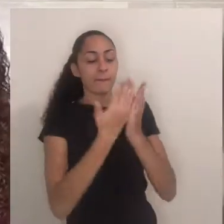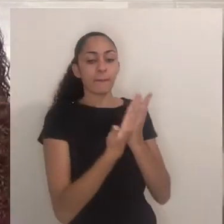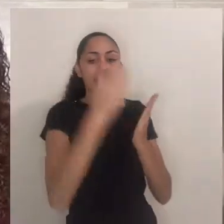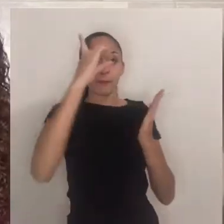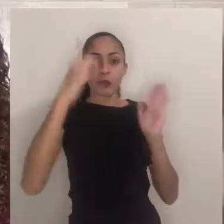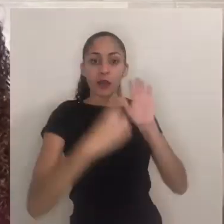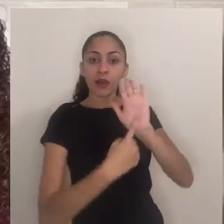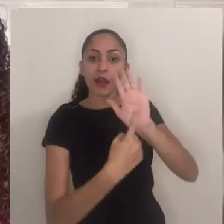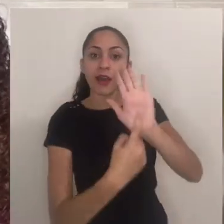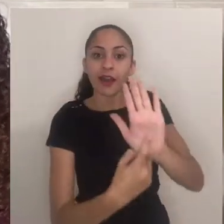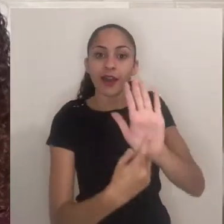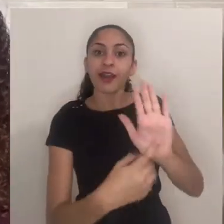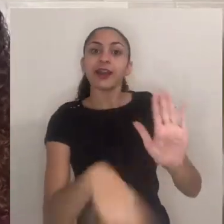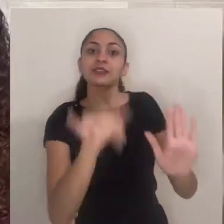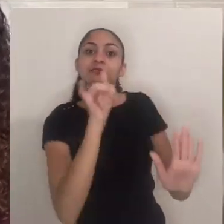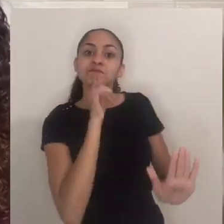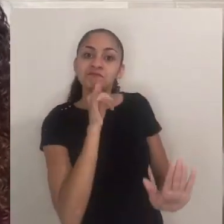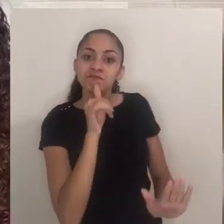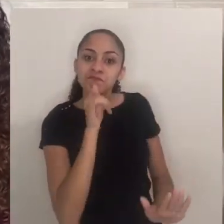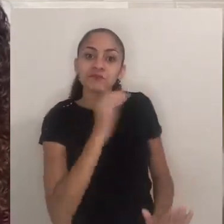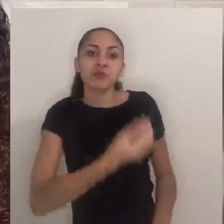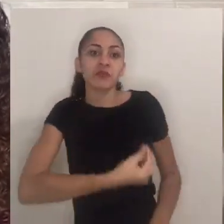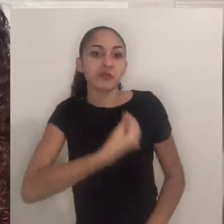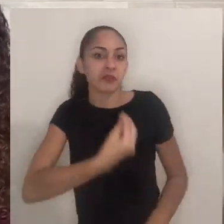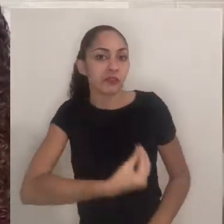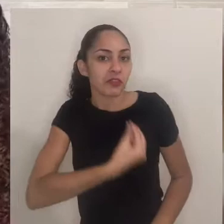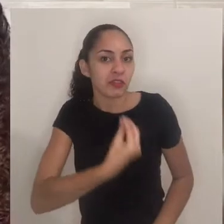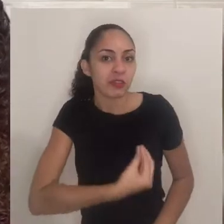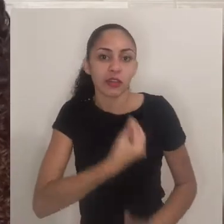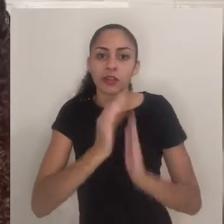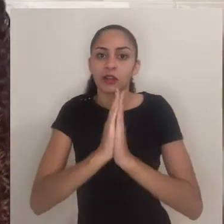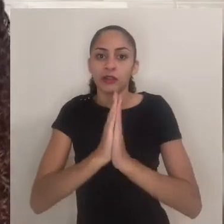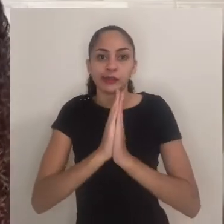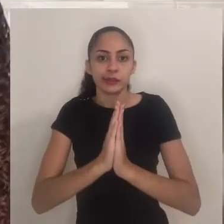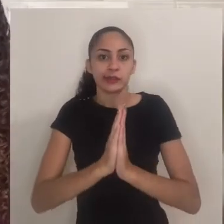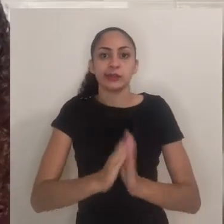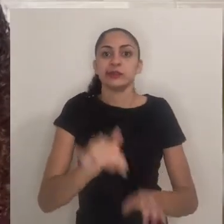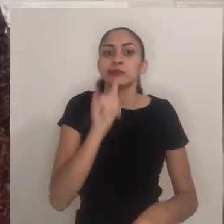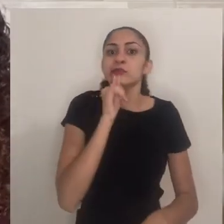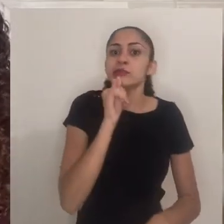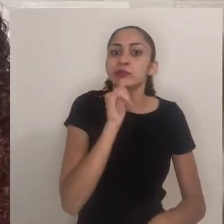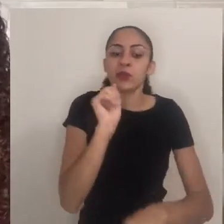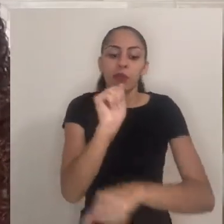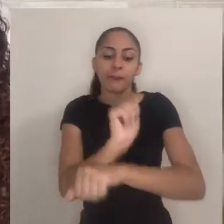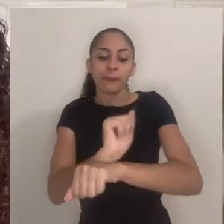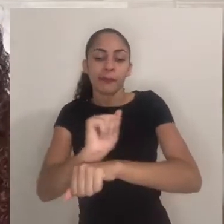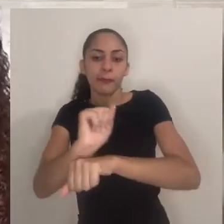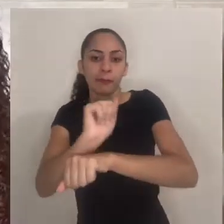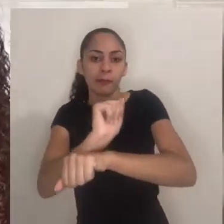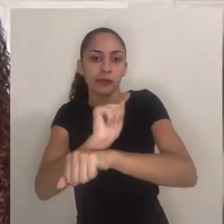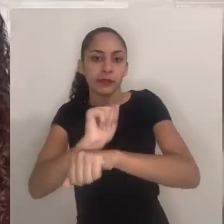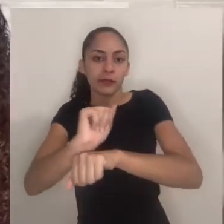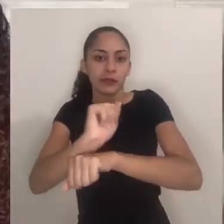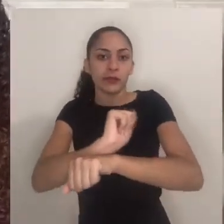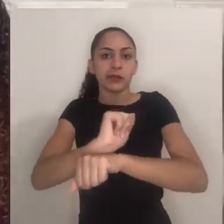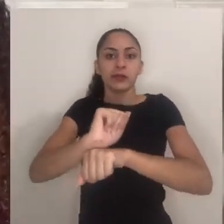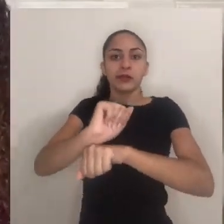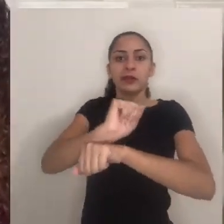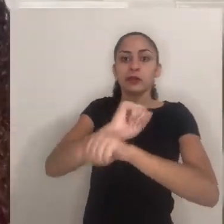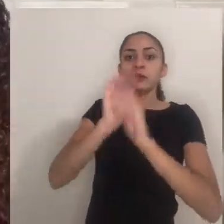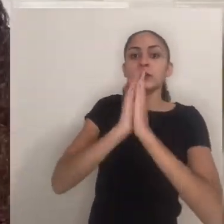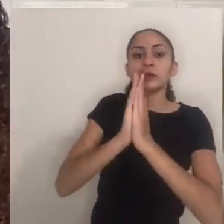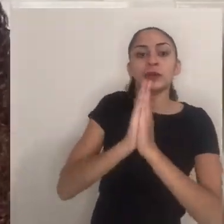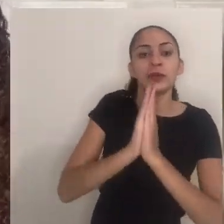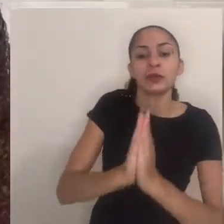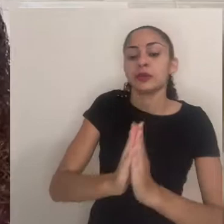vários exemplos de pessoas que tiveram vida de oração, que evidenciaram isso. A gente tem o exemplo de Abraão, quando orou por Sodoma